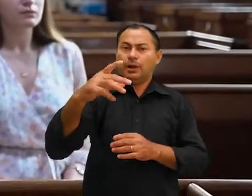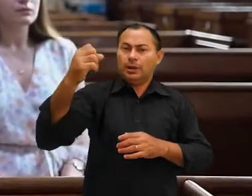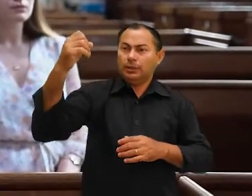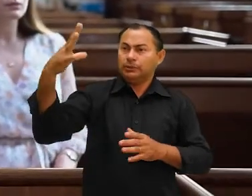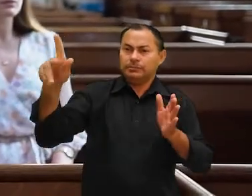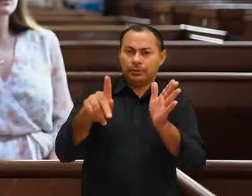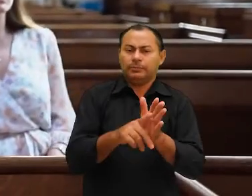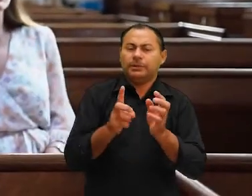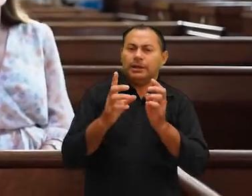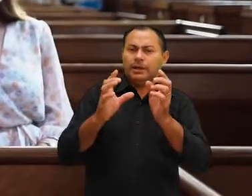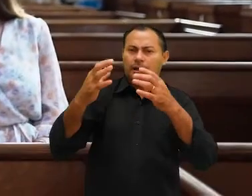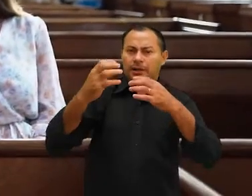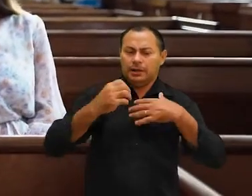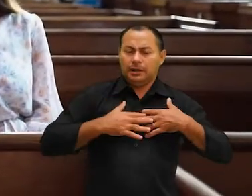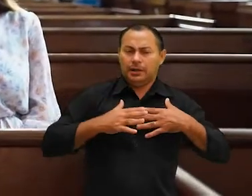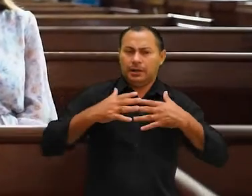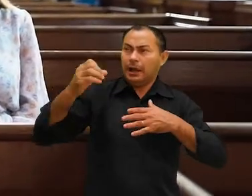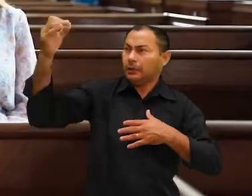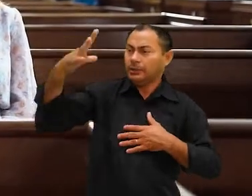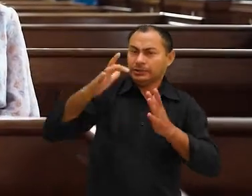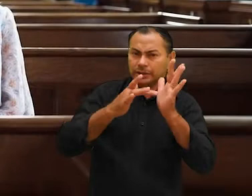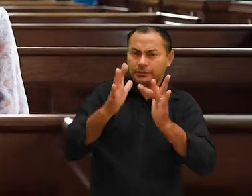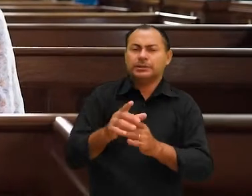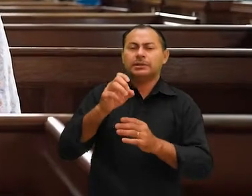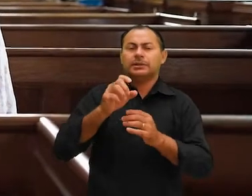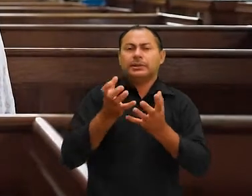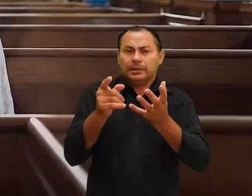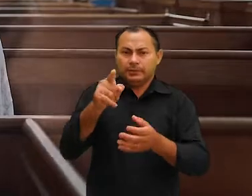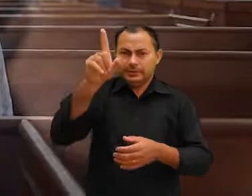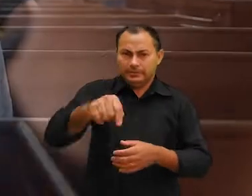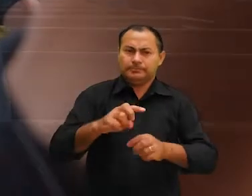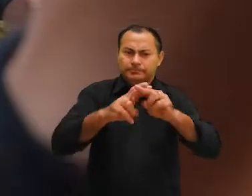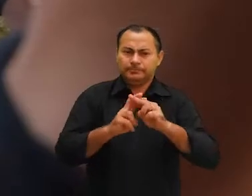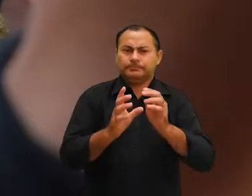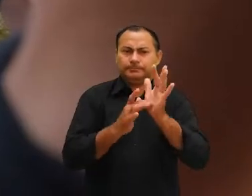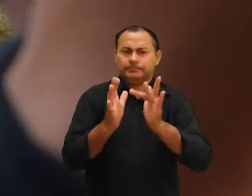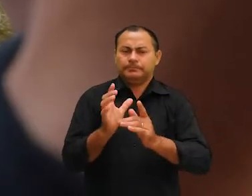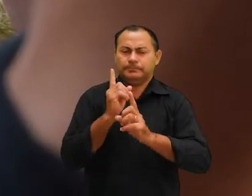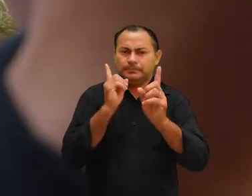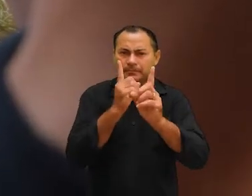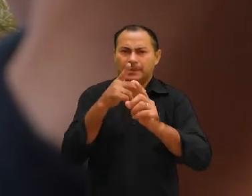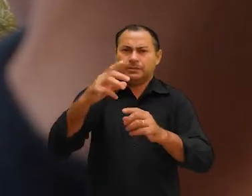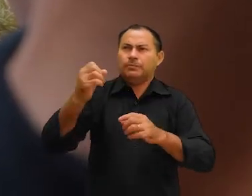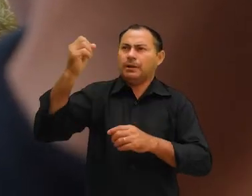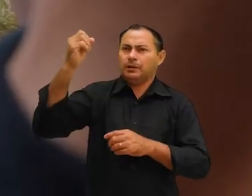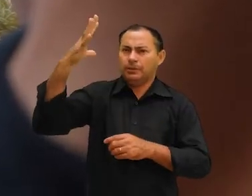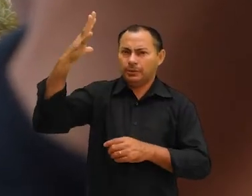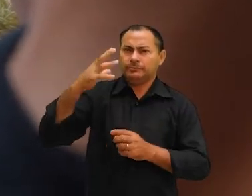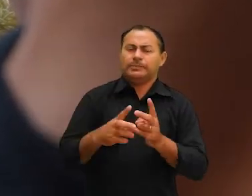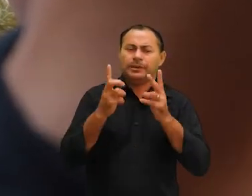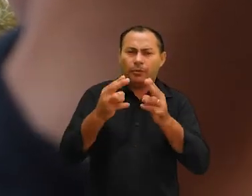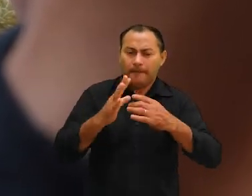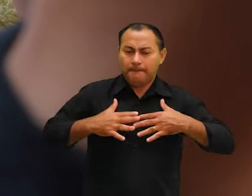sua luz própria é a luz de Jesus EA luz que ele quer que você seja por isso Jesus se refere a sua